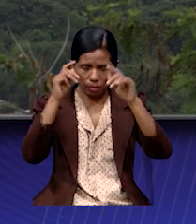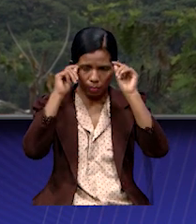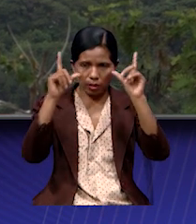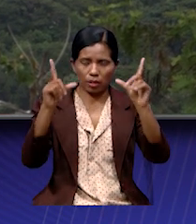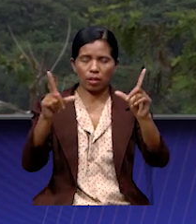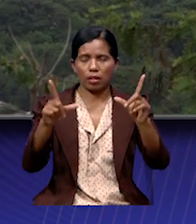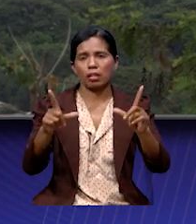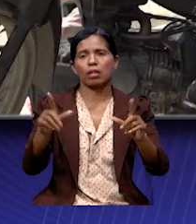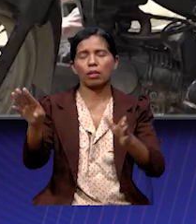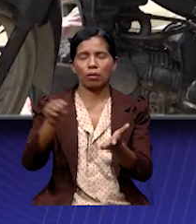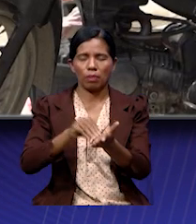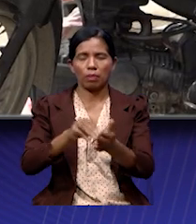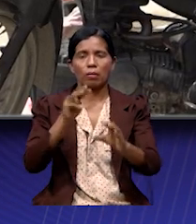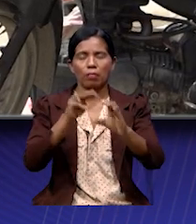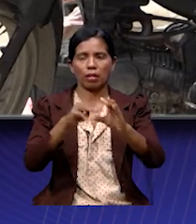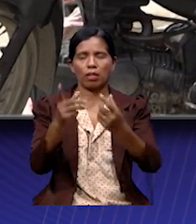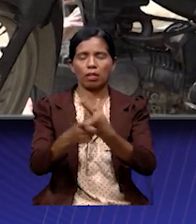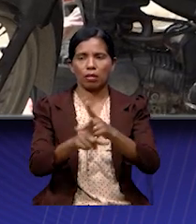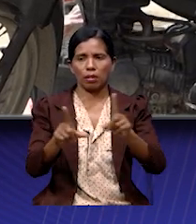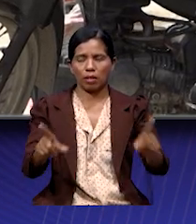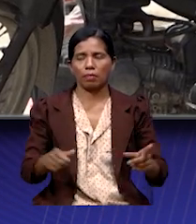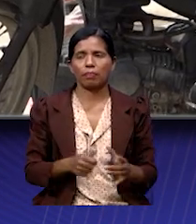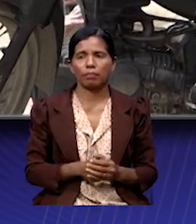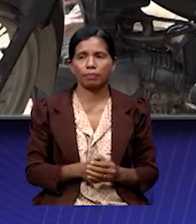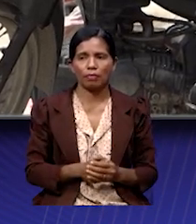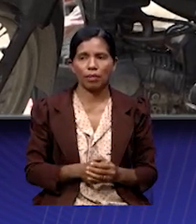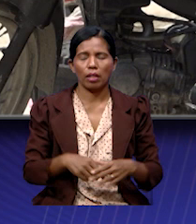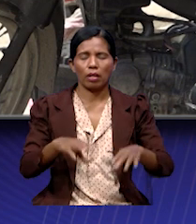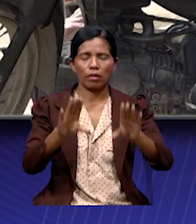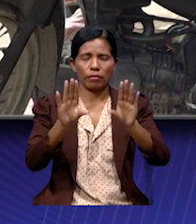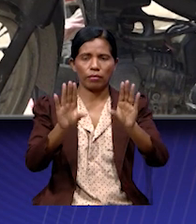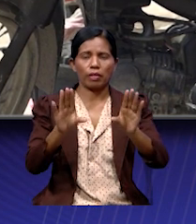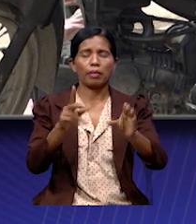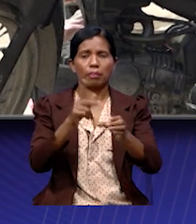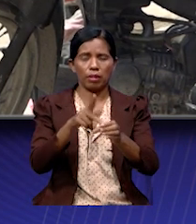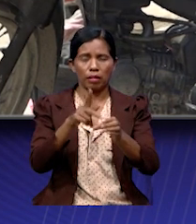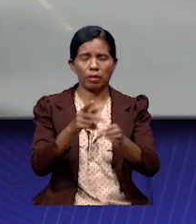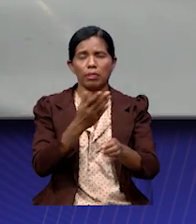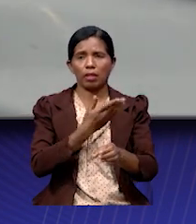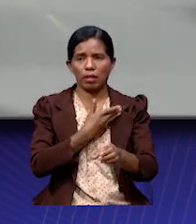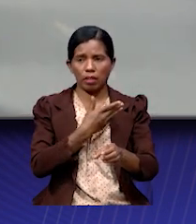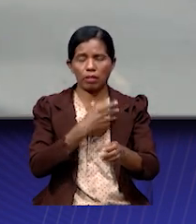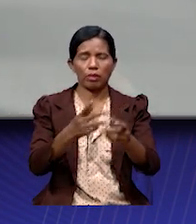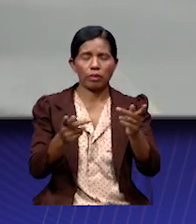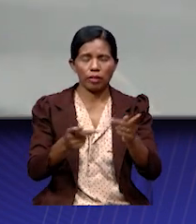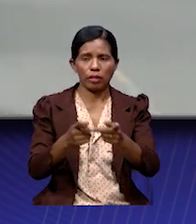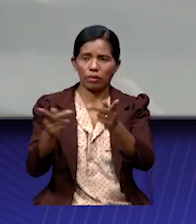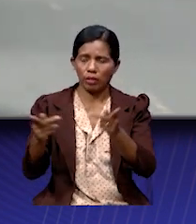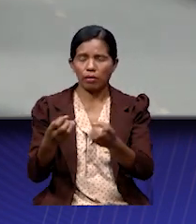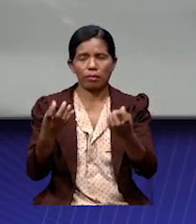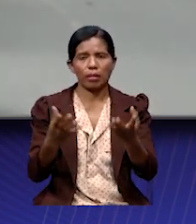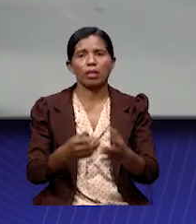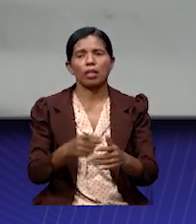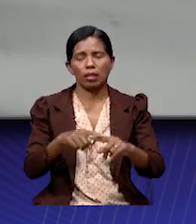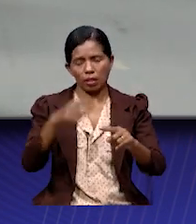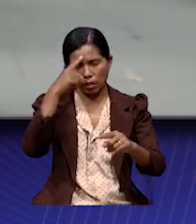adopta mercado livre. Além de folin combustível ne pesae a posto abastecimento sira, tam e a fator barak ne be